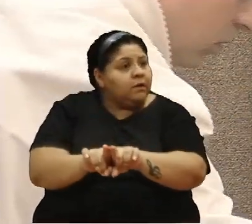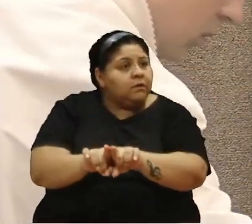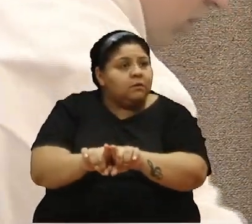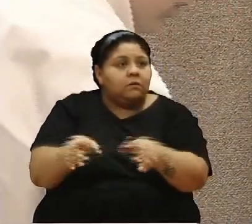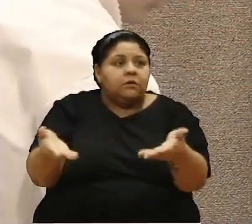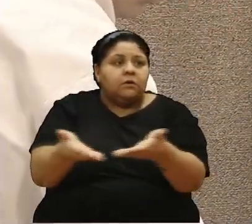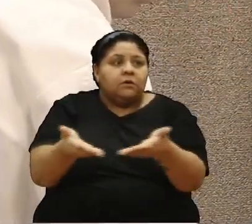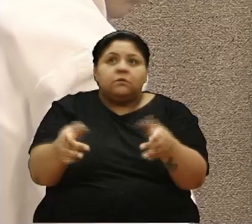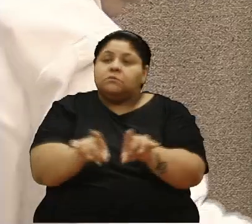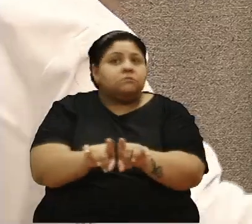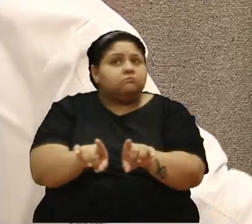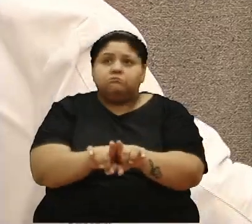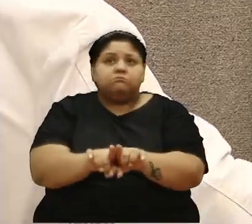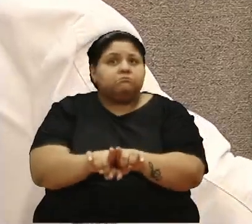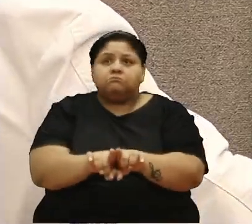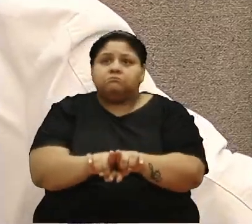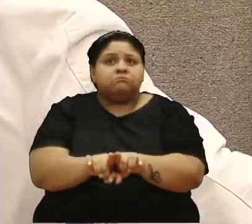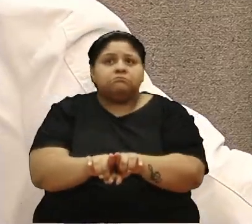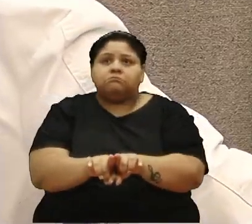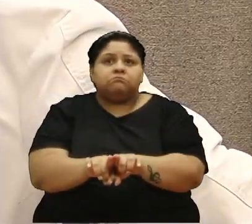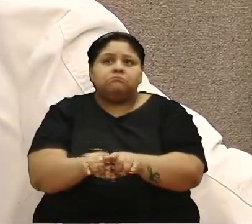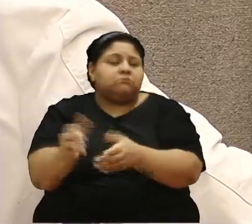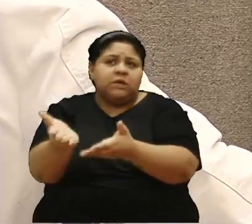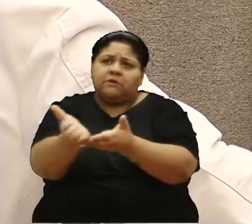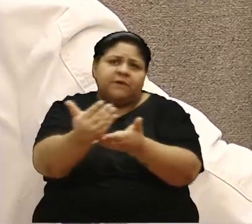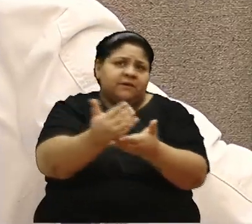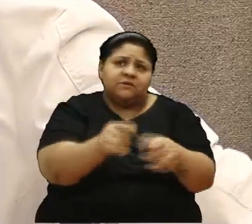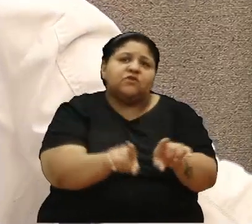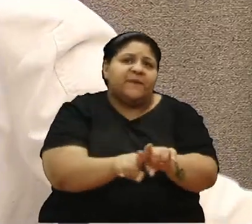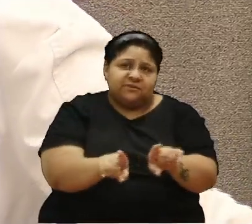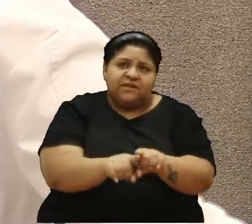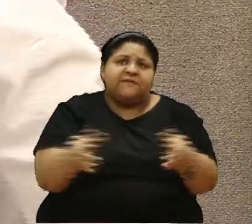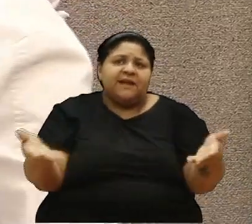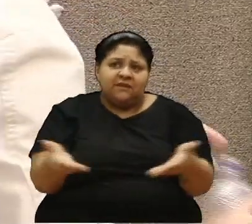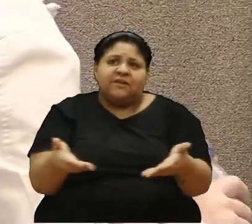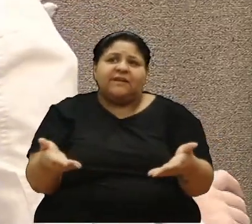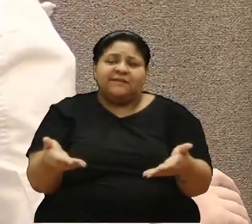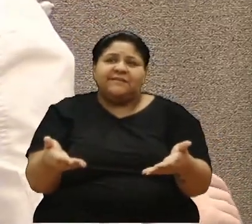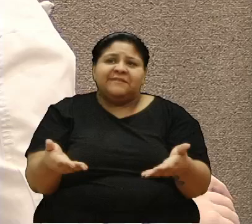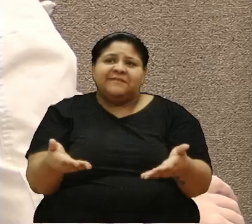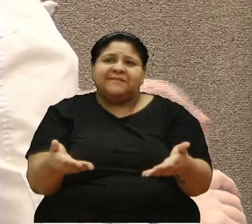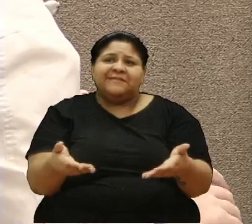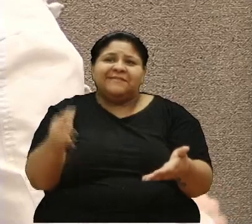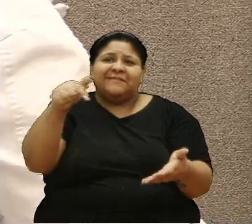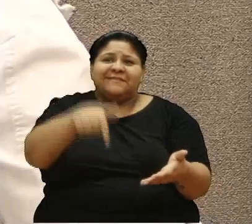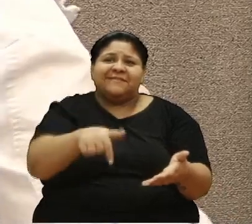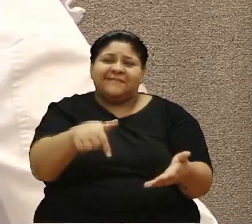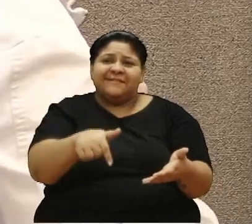lixo e deixa a raspa do tacho, né, para o pessoal que vai para as associações.